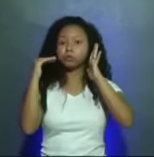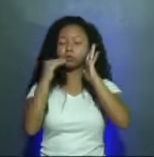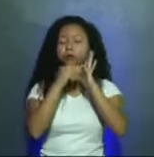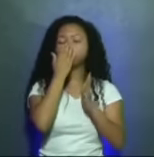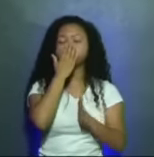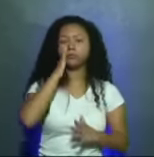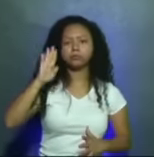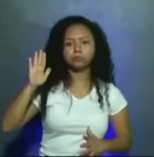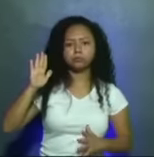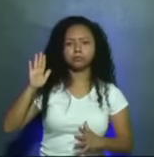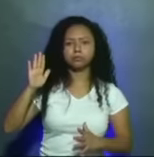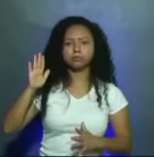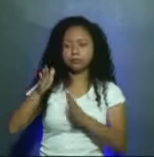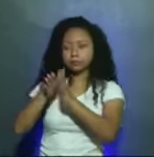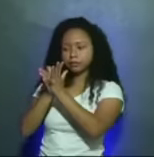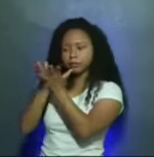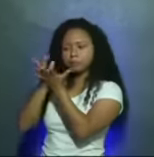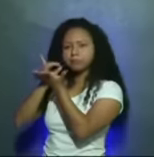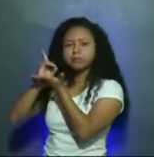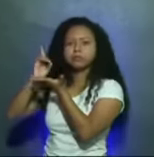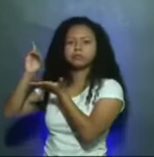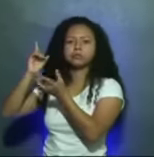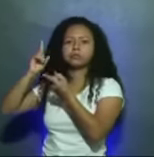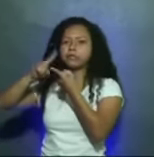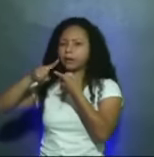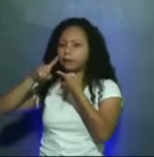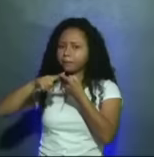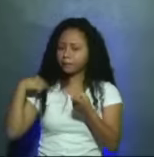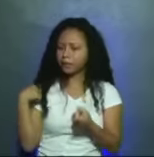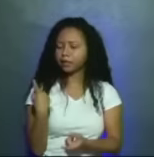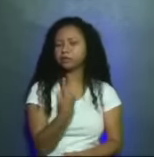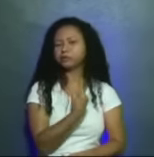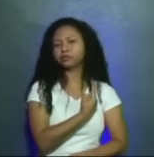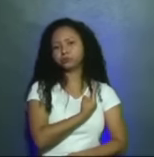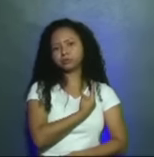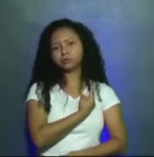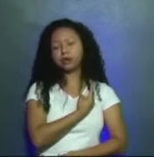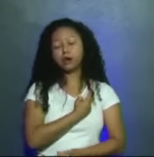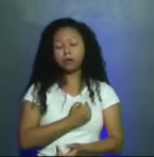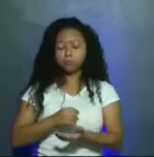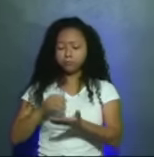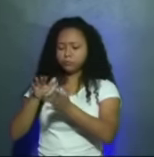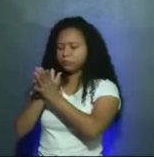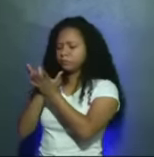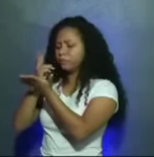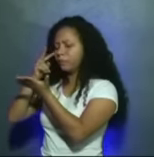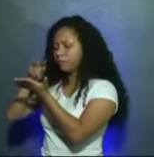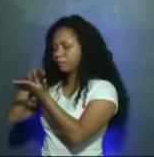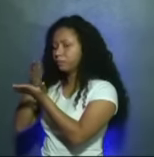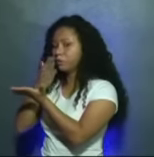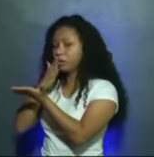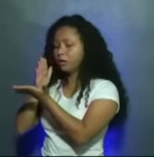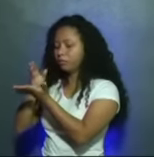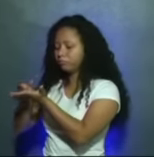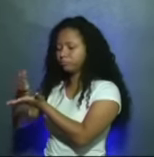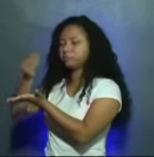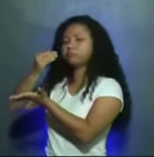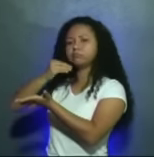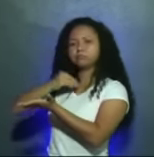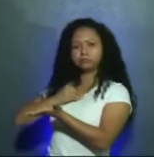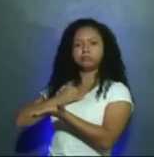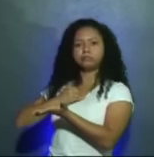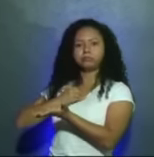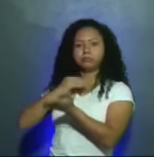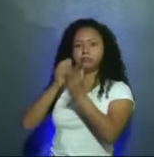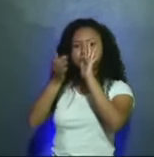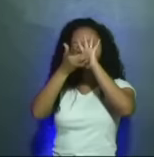são nossas. Nós podemos tomar posse das promessas. Elas são para nós. Ele já fez essas